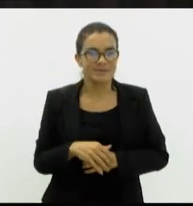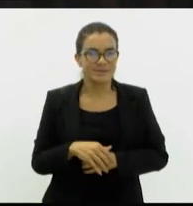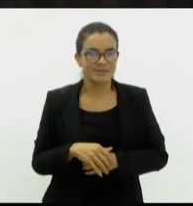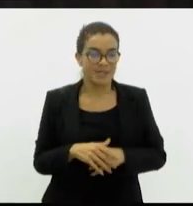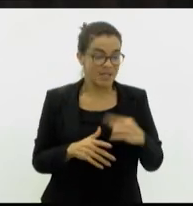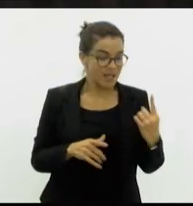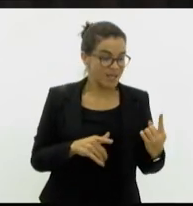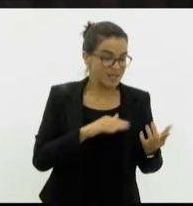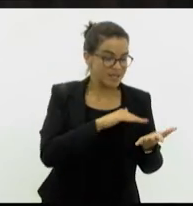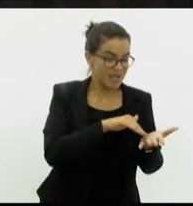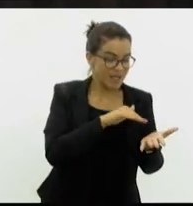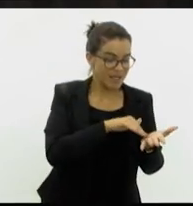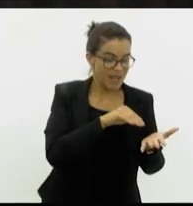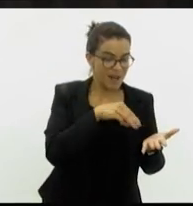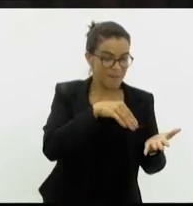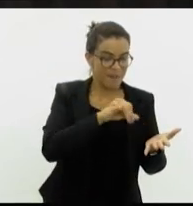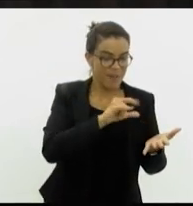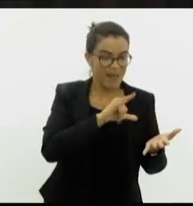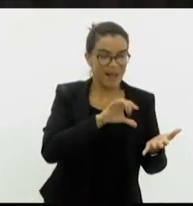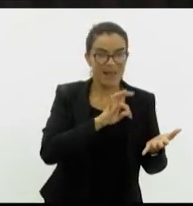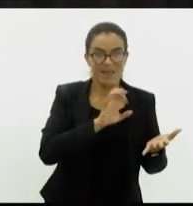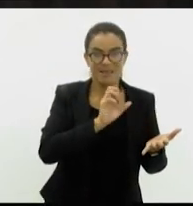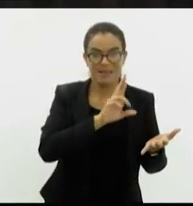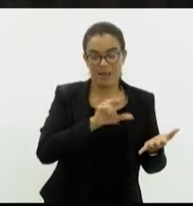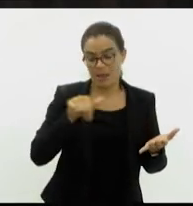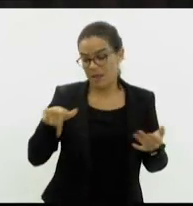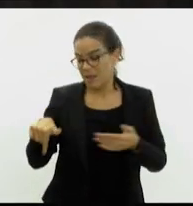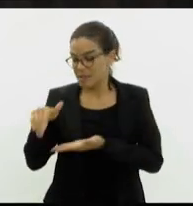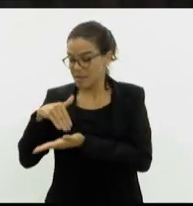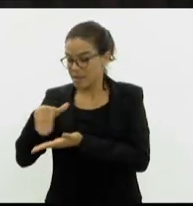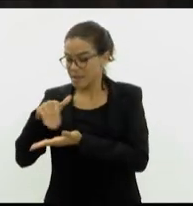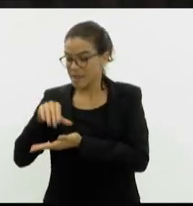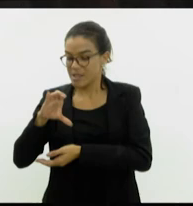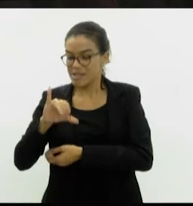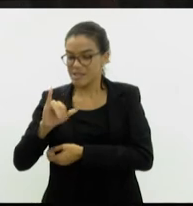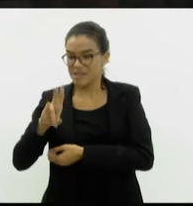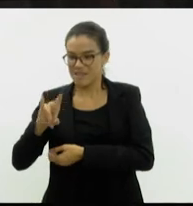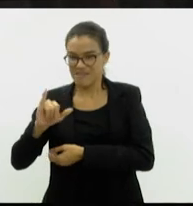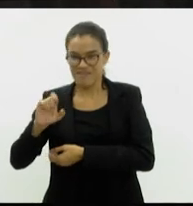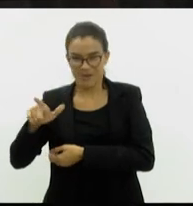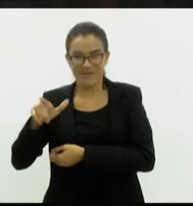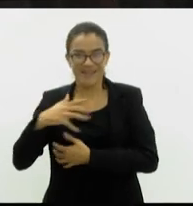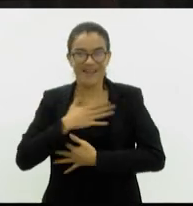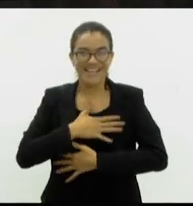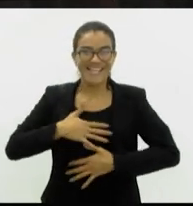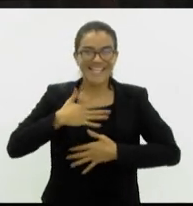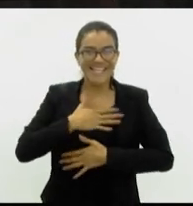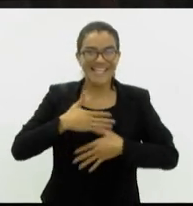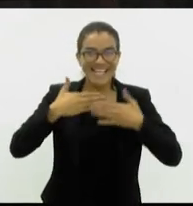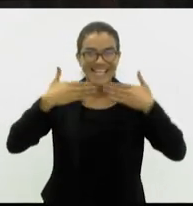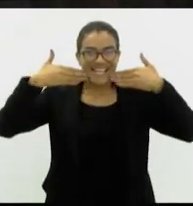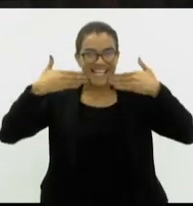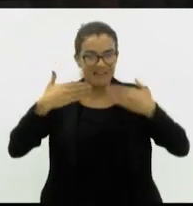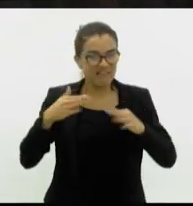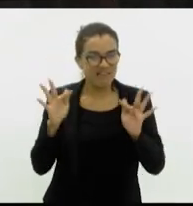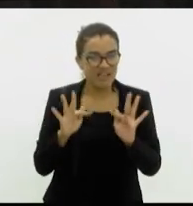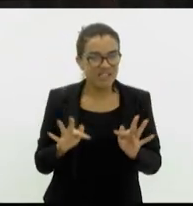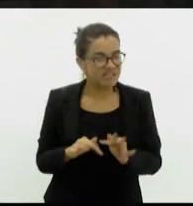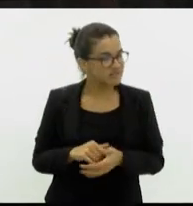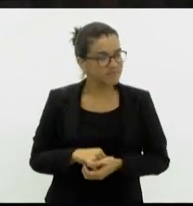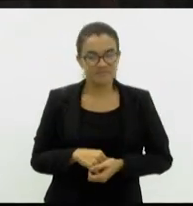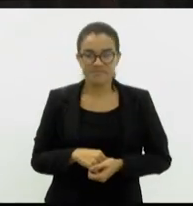secretários da polícia militar e da Civil tão felizes com esse decreto e não só eles